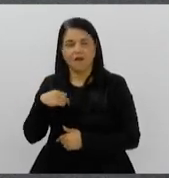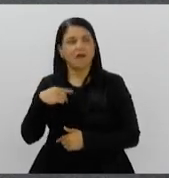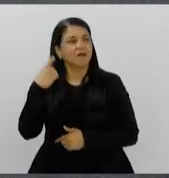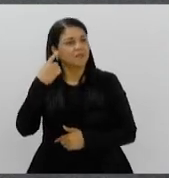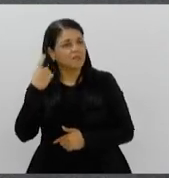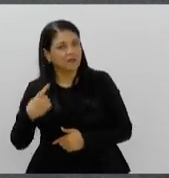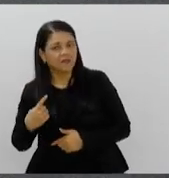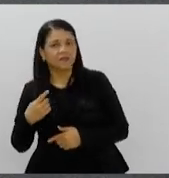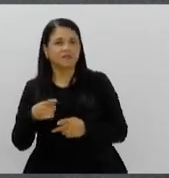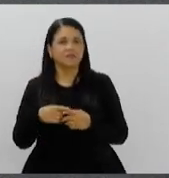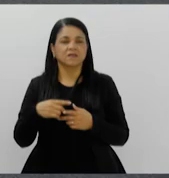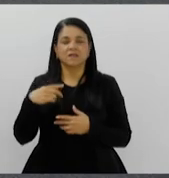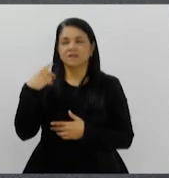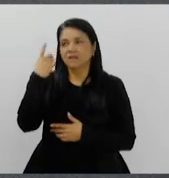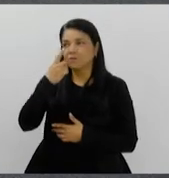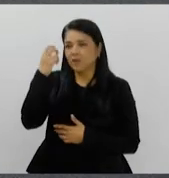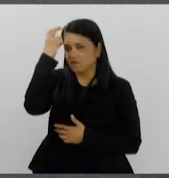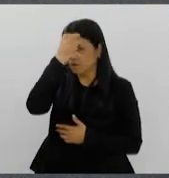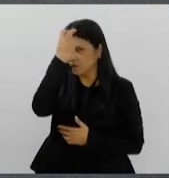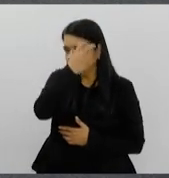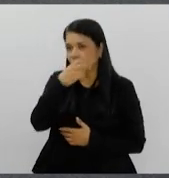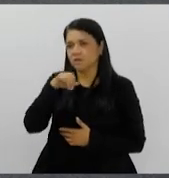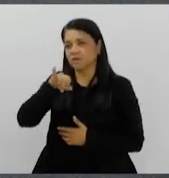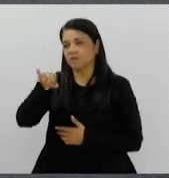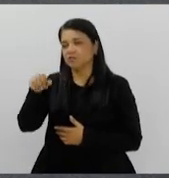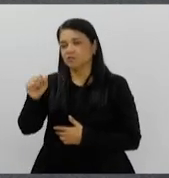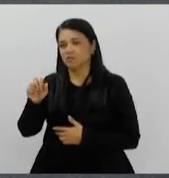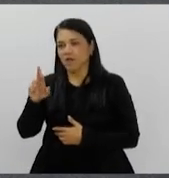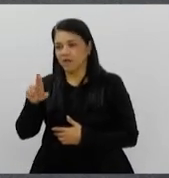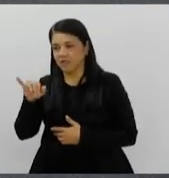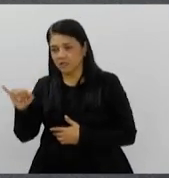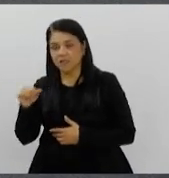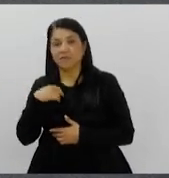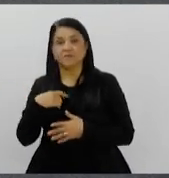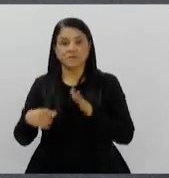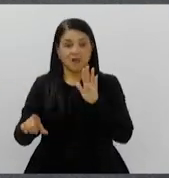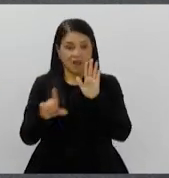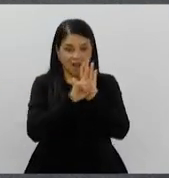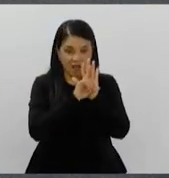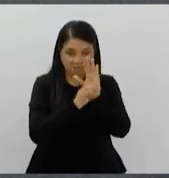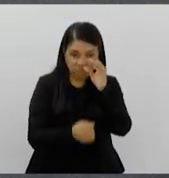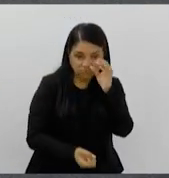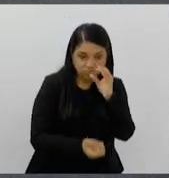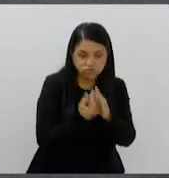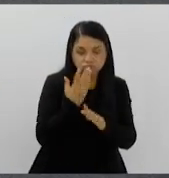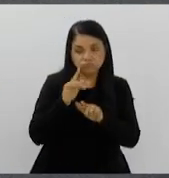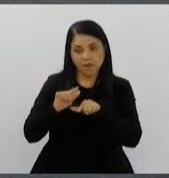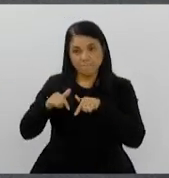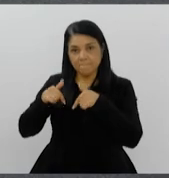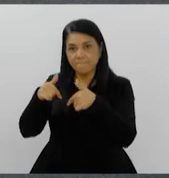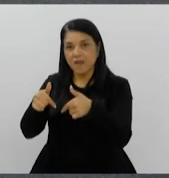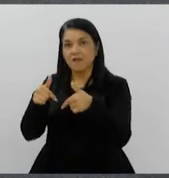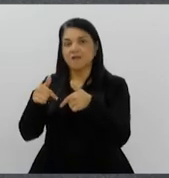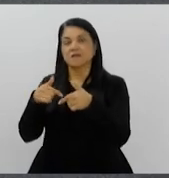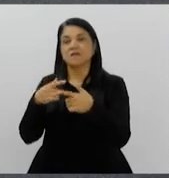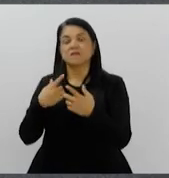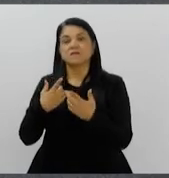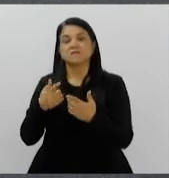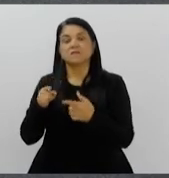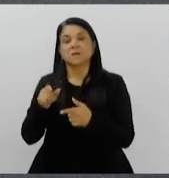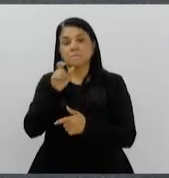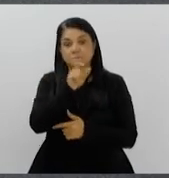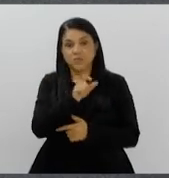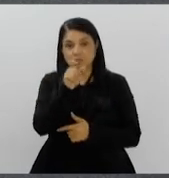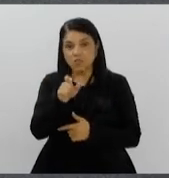deputada Verônica, deputado Jari Oliveira, de uma lei, agora já lei, que veda que pessoas envolvidas